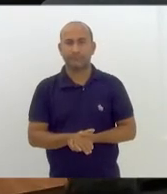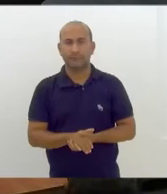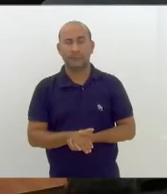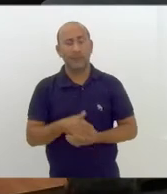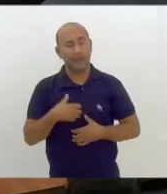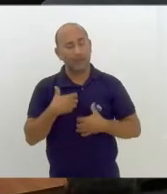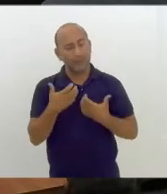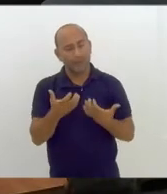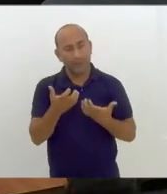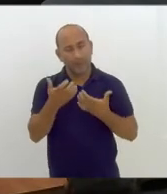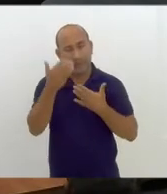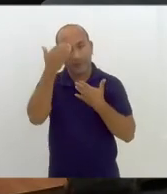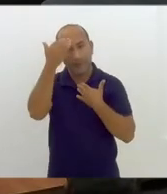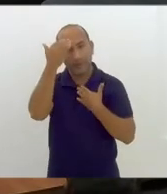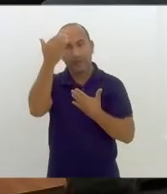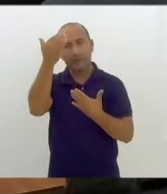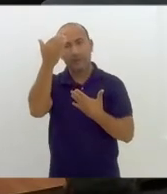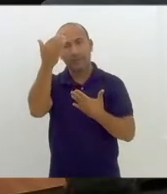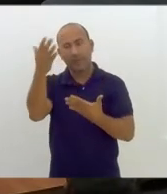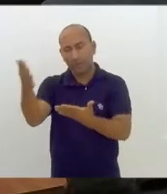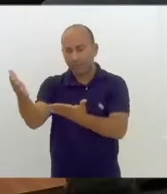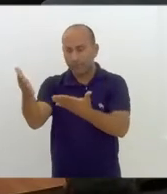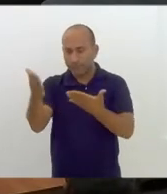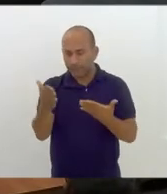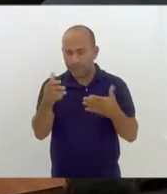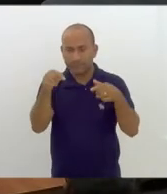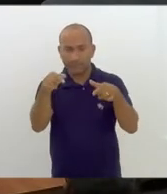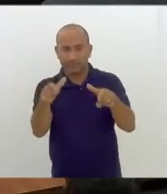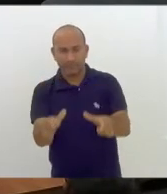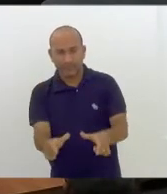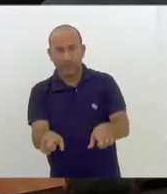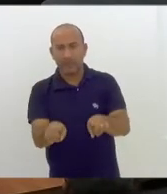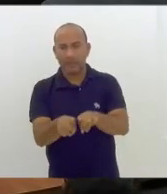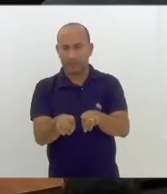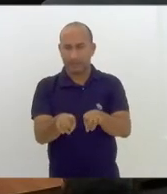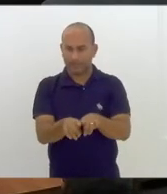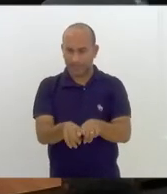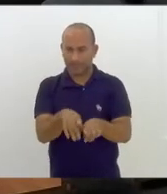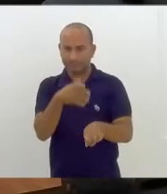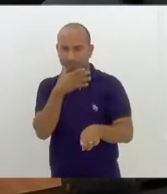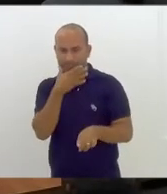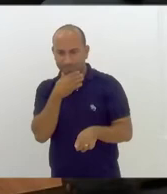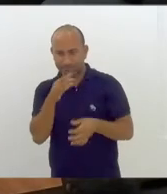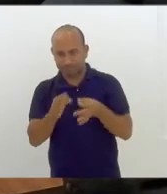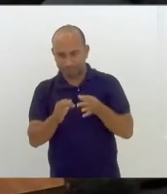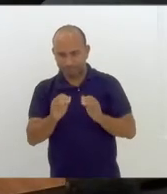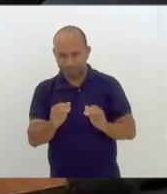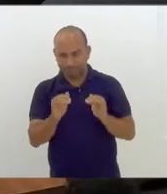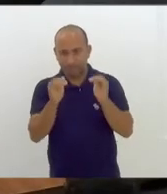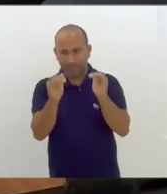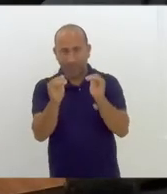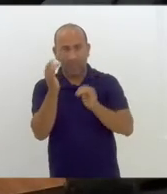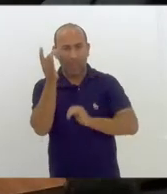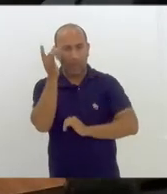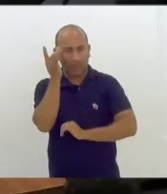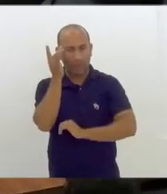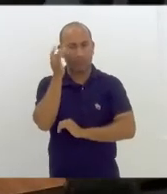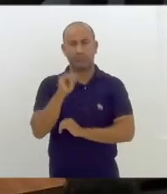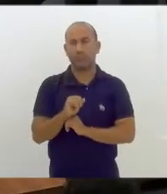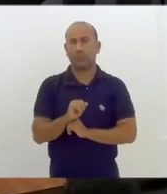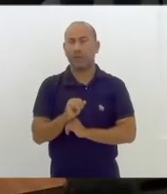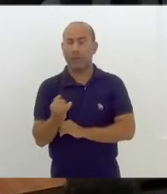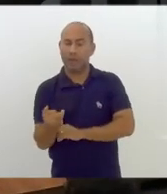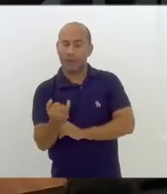Queria agradecer o convite da casa e do desembargador para estar aqui. E acho muito oportuna